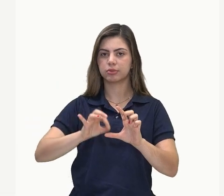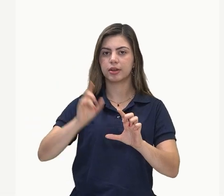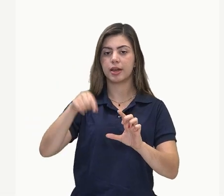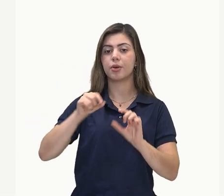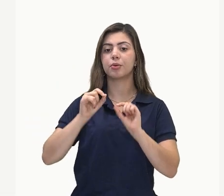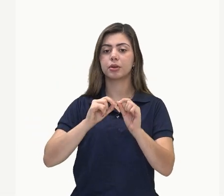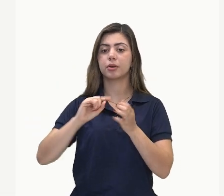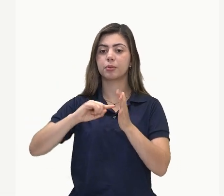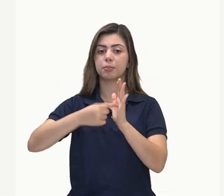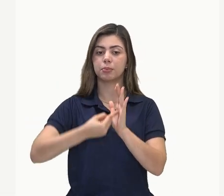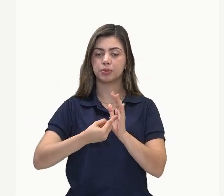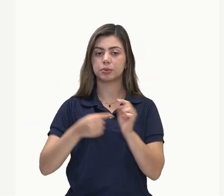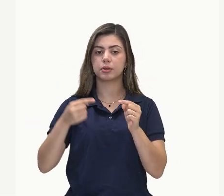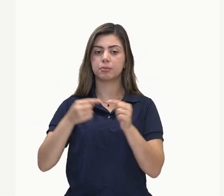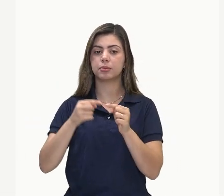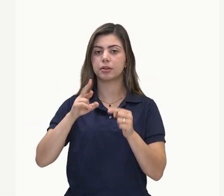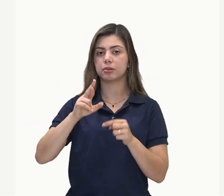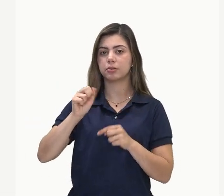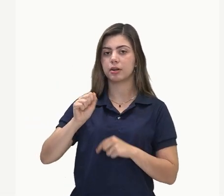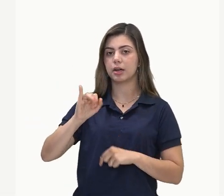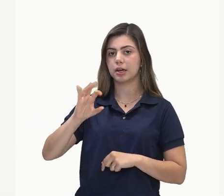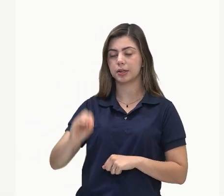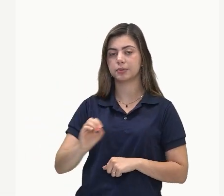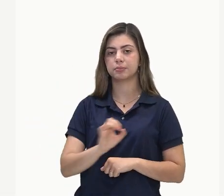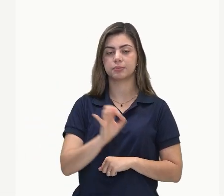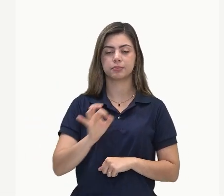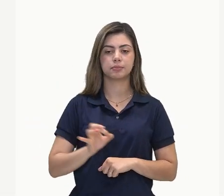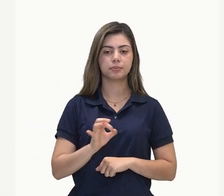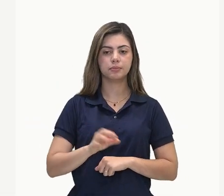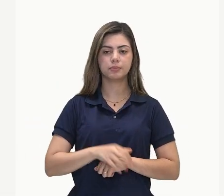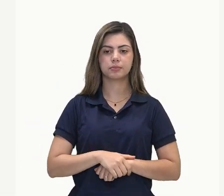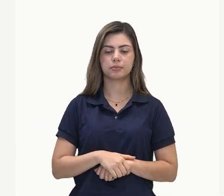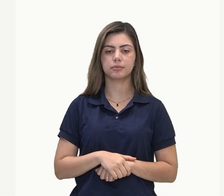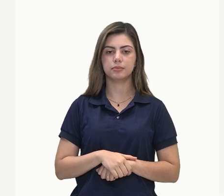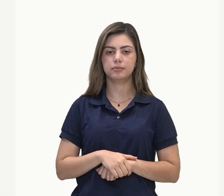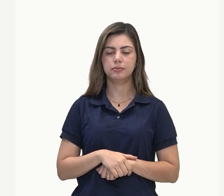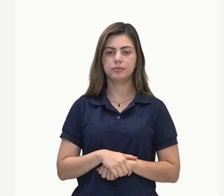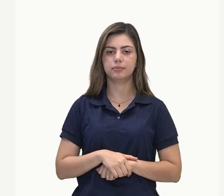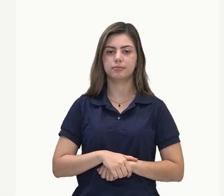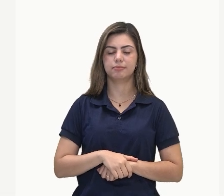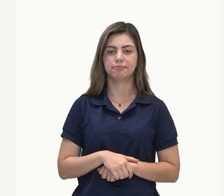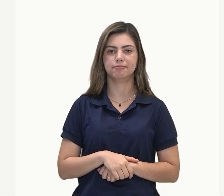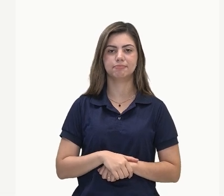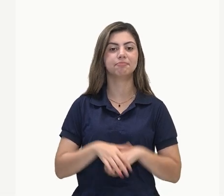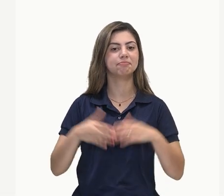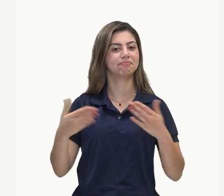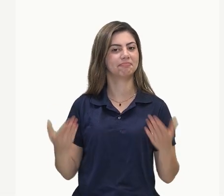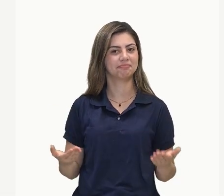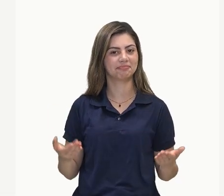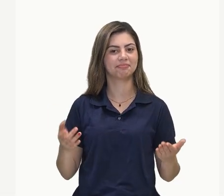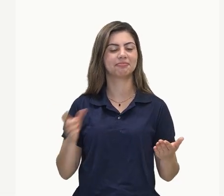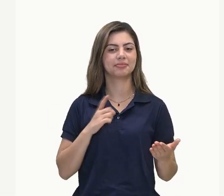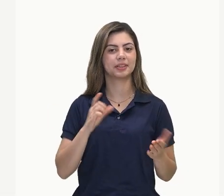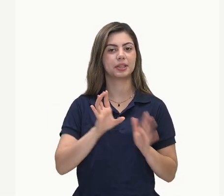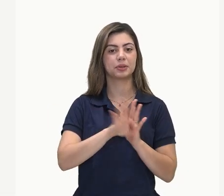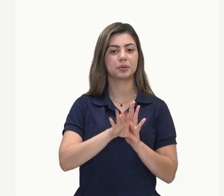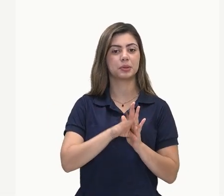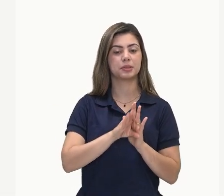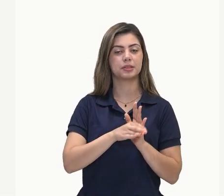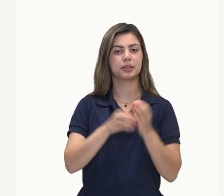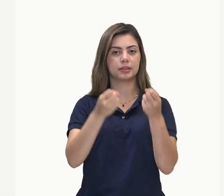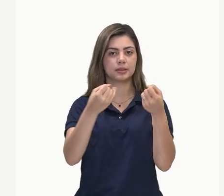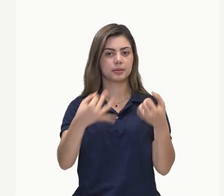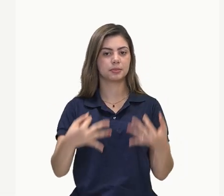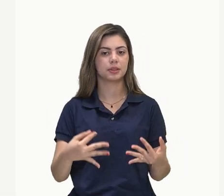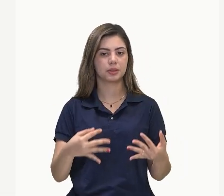raio, certo? Então, quando nós estamos aí fazendo essa definição, né, fica um